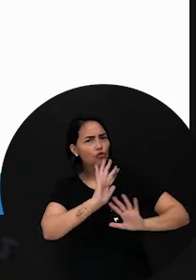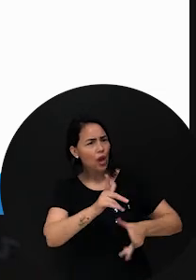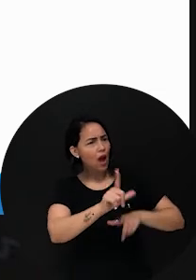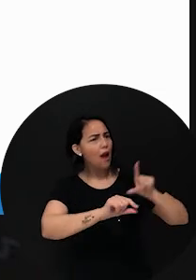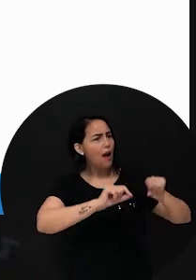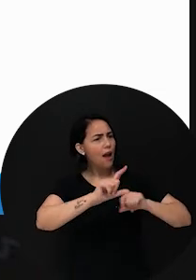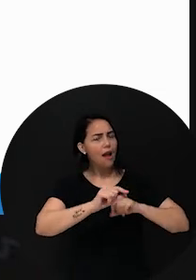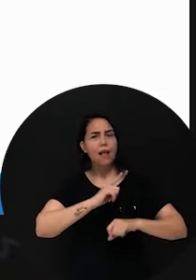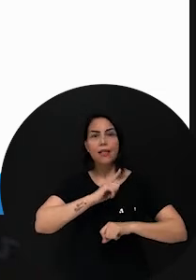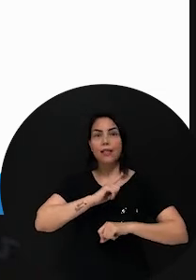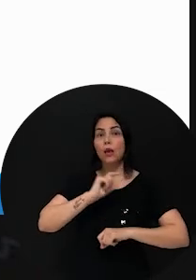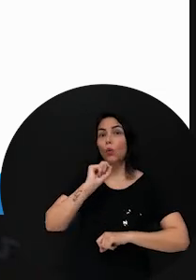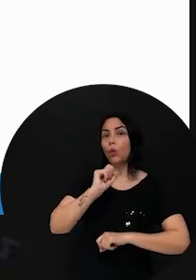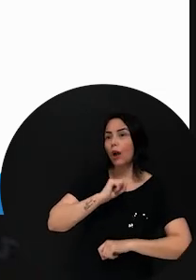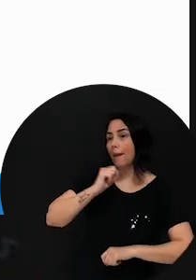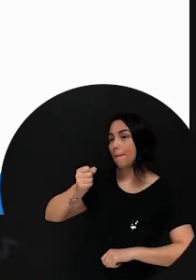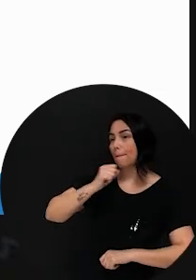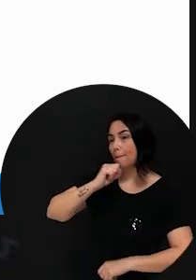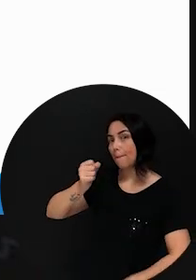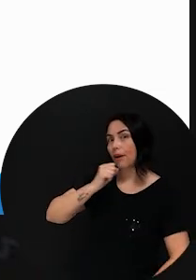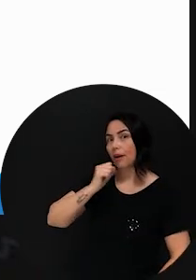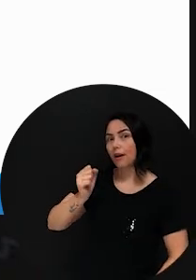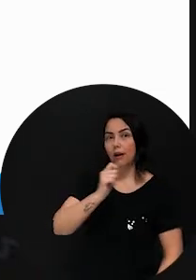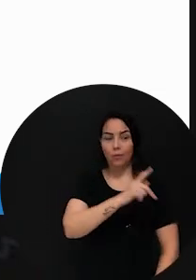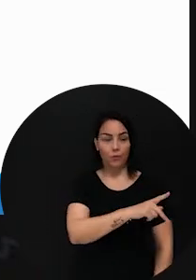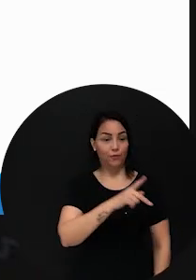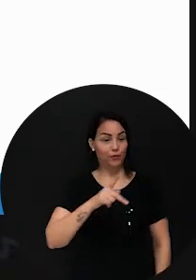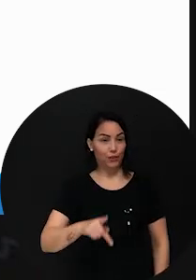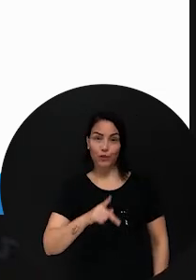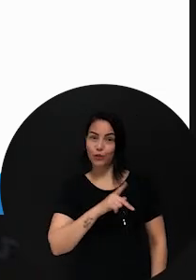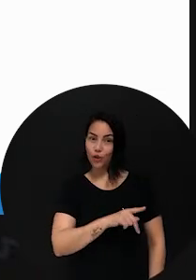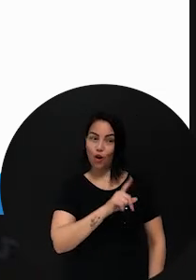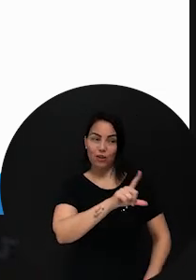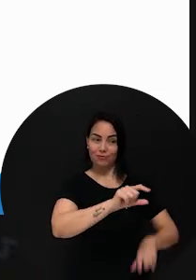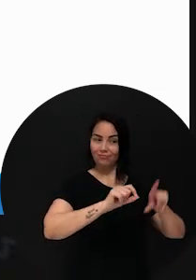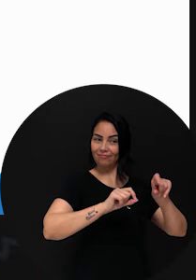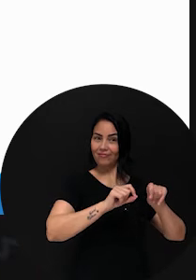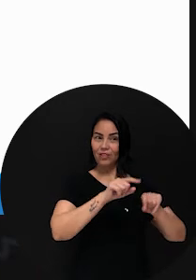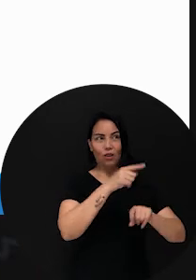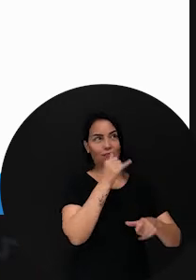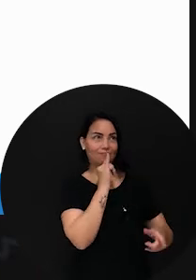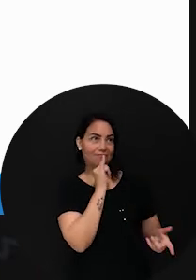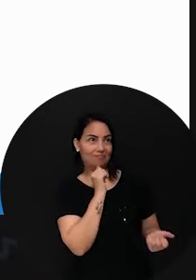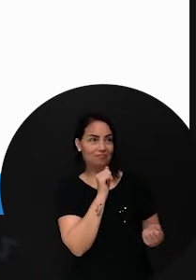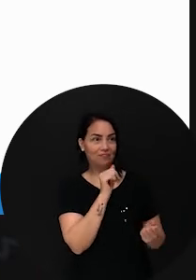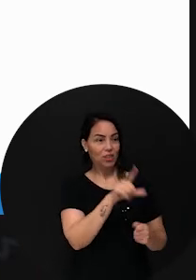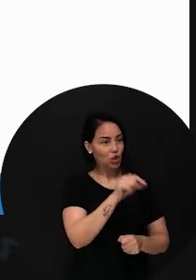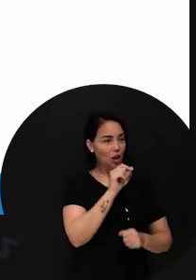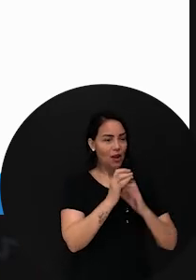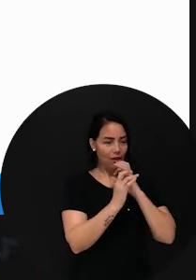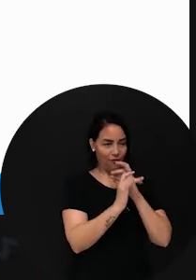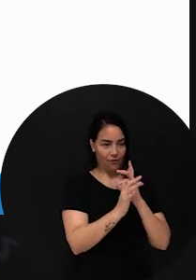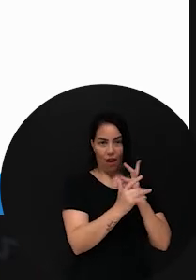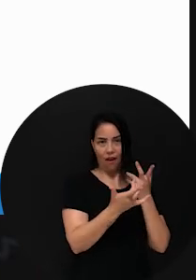uma entrevista com o professor do instrumento, que, no caso, ele foi pré-selecionado.